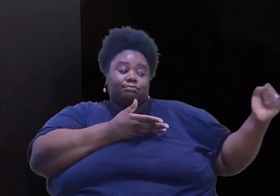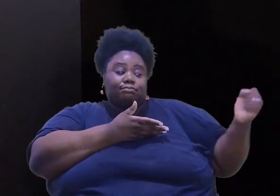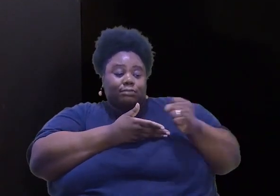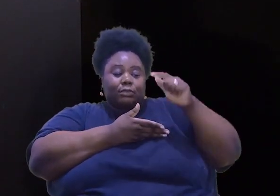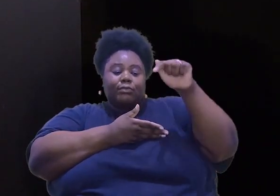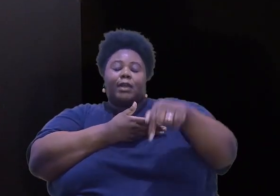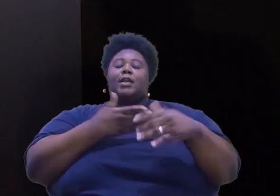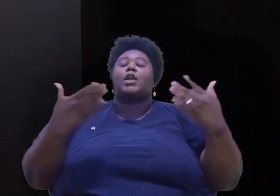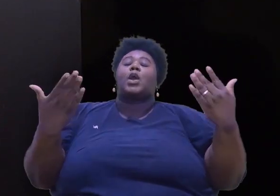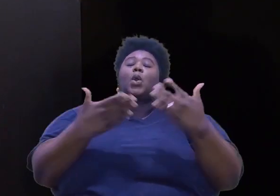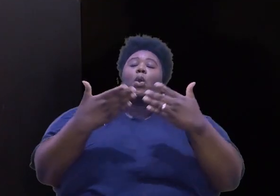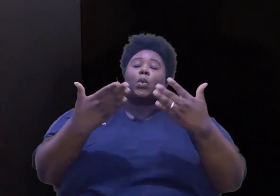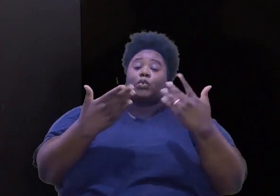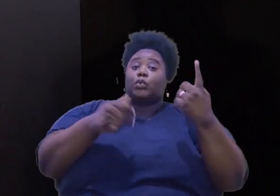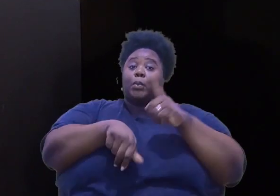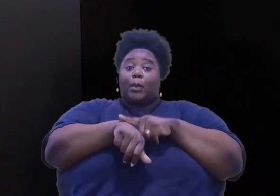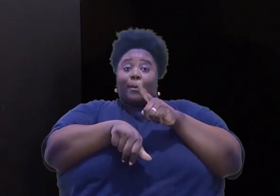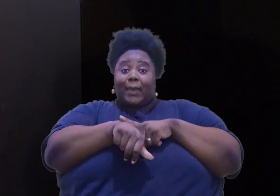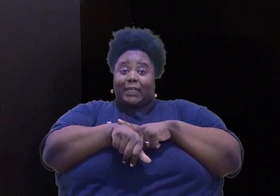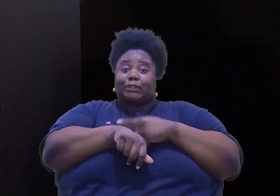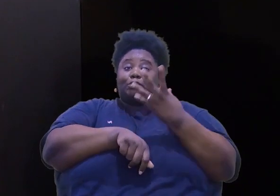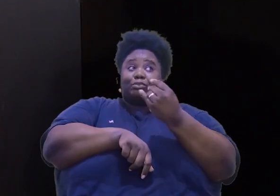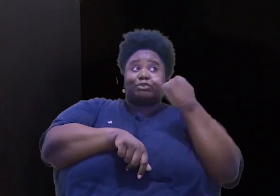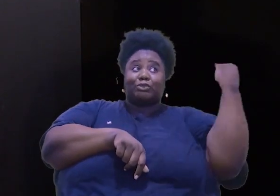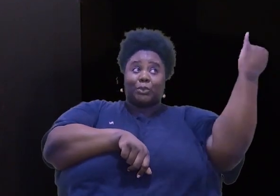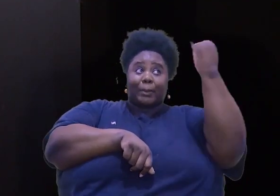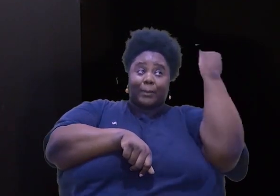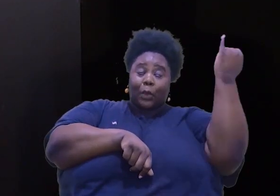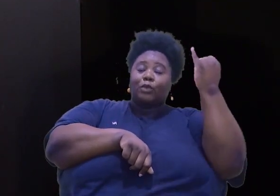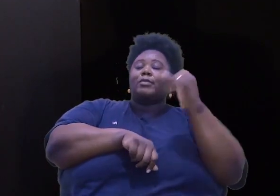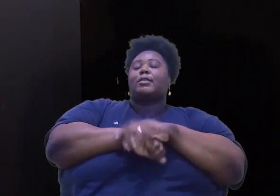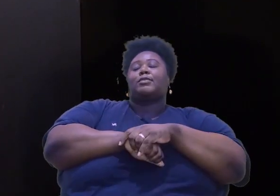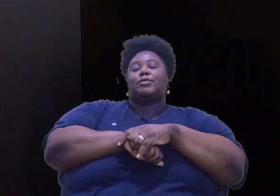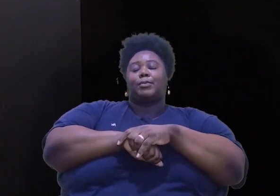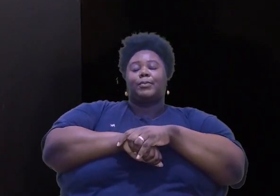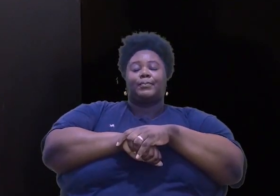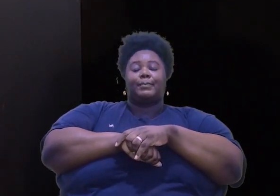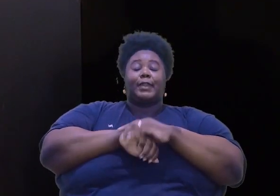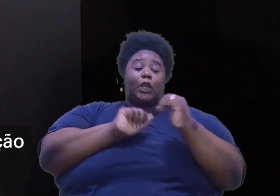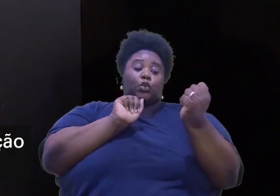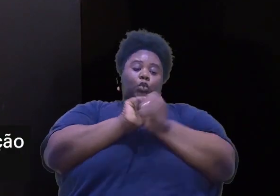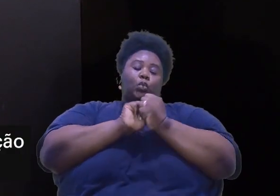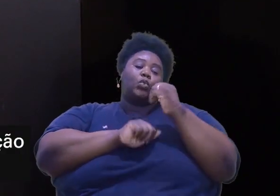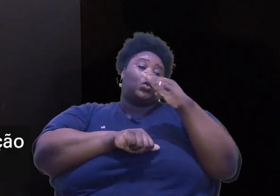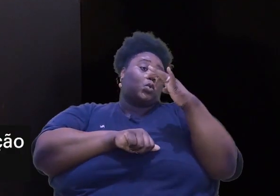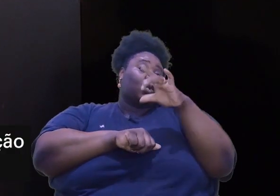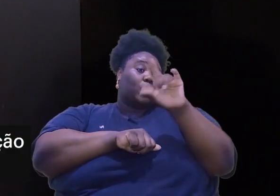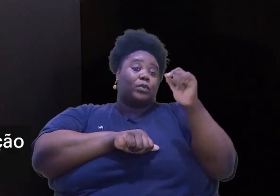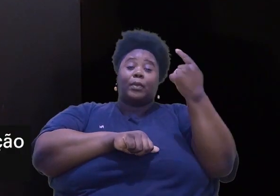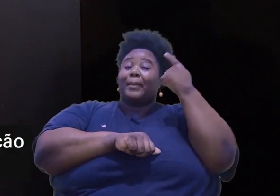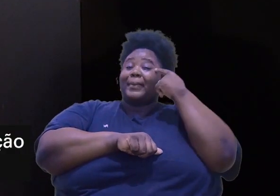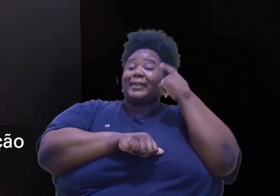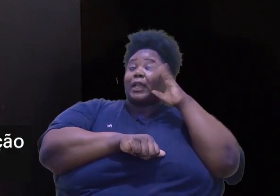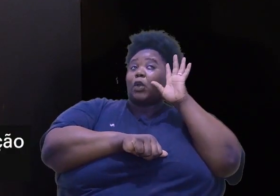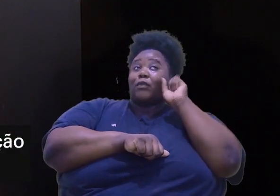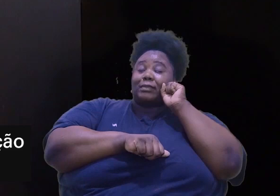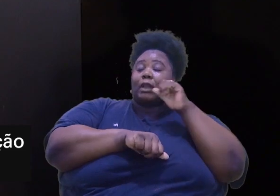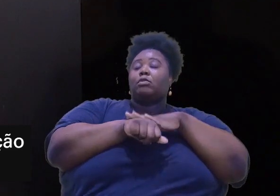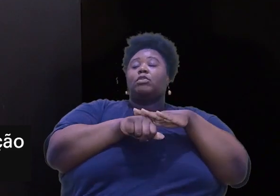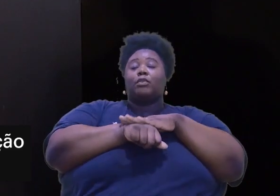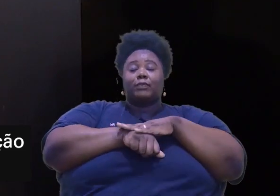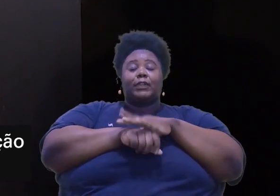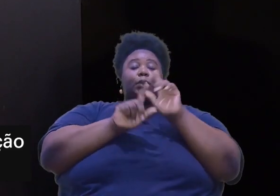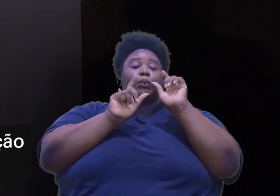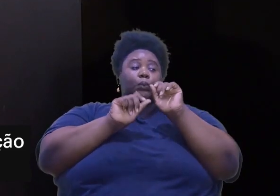aqui, nesse momento tão importante de estar do lado de Conceição, conversando, ouvindo aquilo